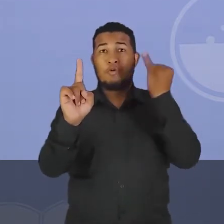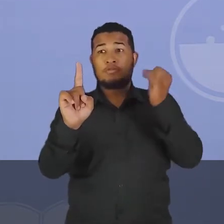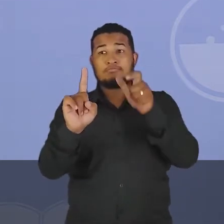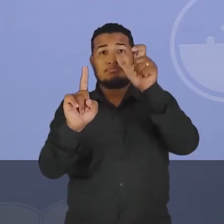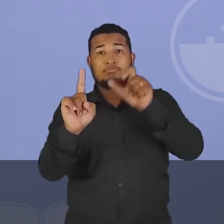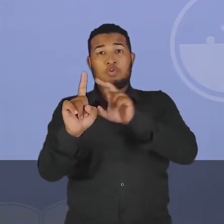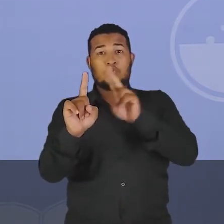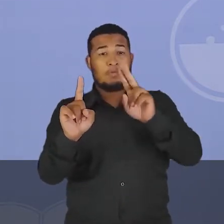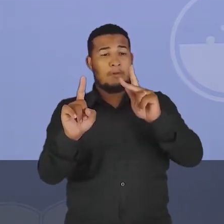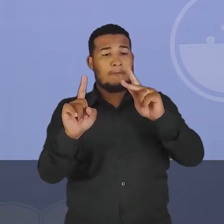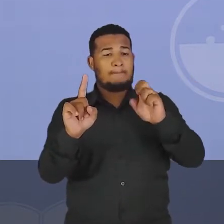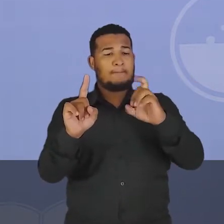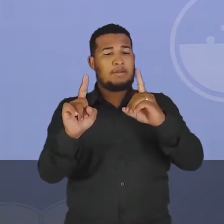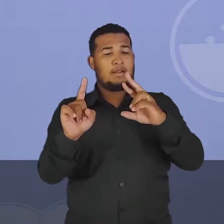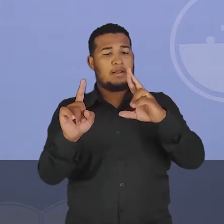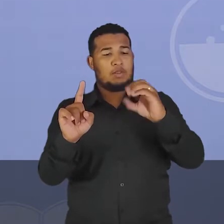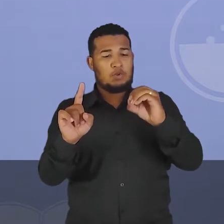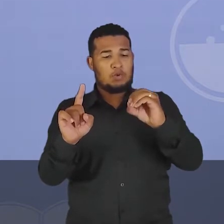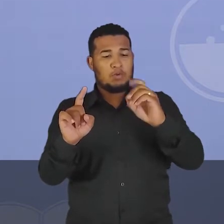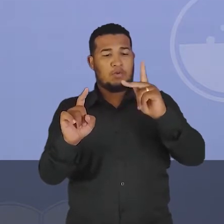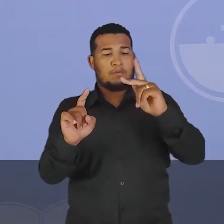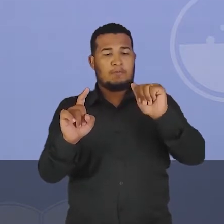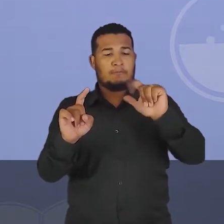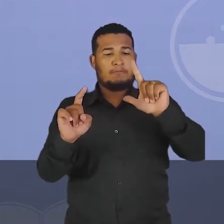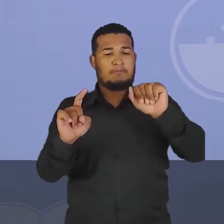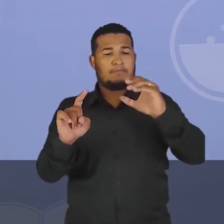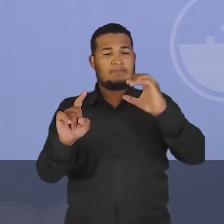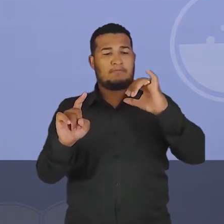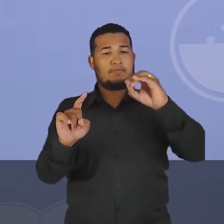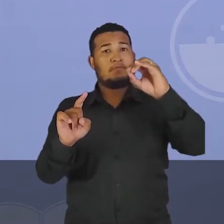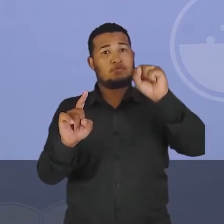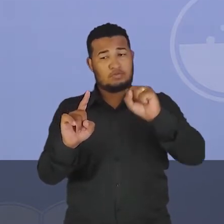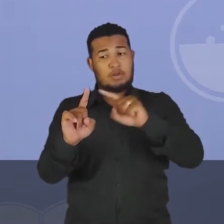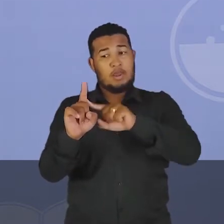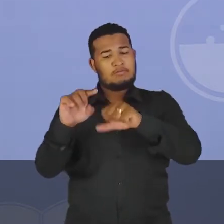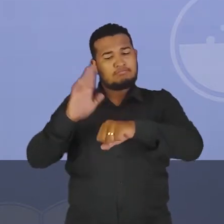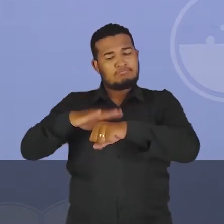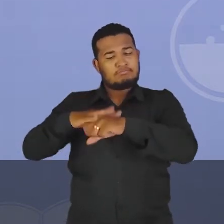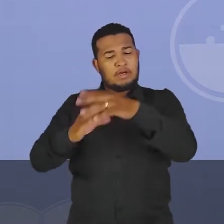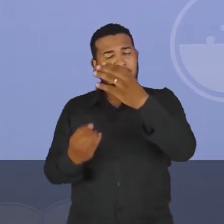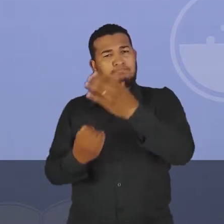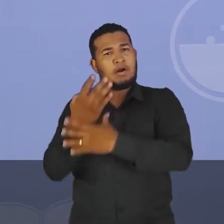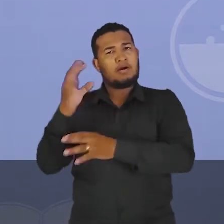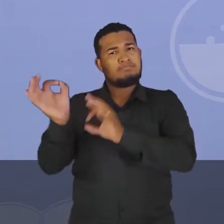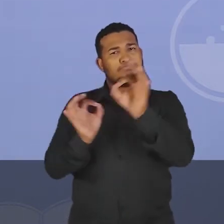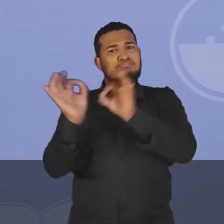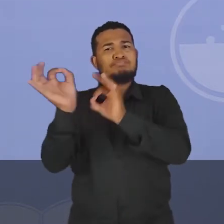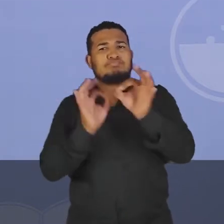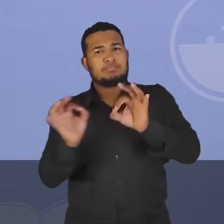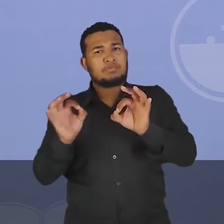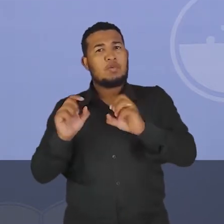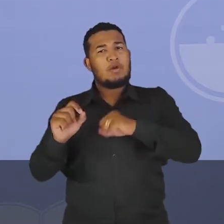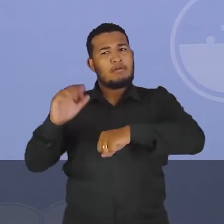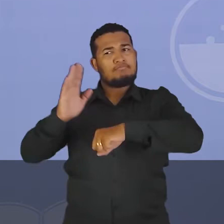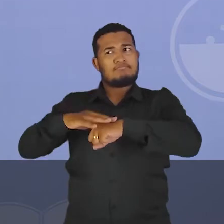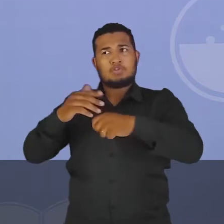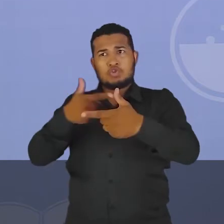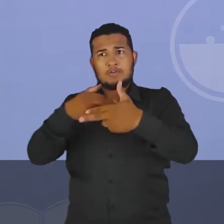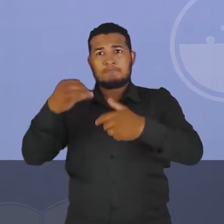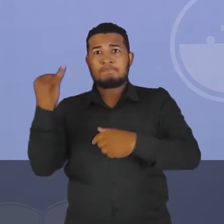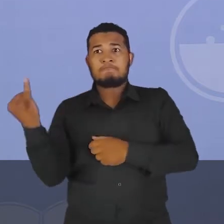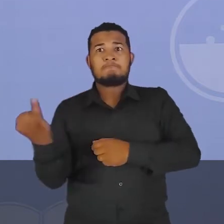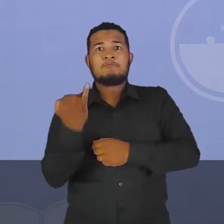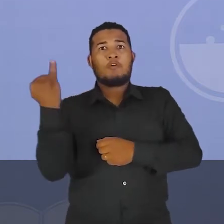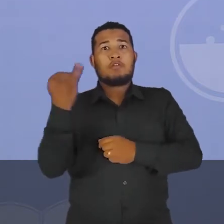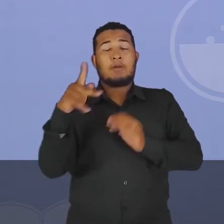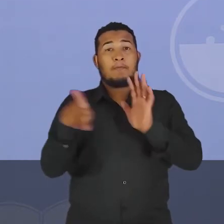Pedro Palácios. O Pedro Palácios ele vai fundar, ele vai arregimentar a obra de um dos mais importantes monumentos religiosos